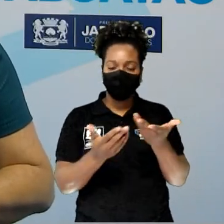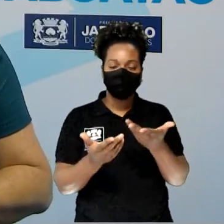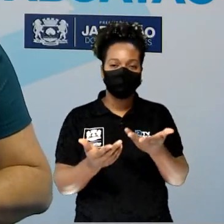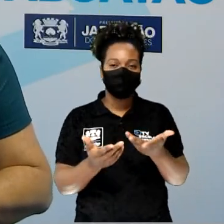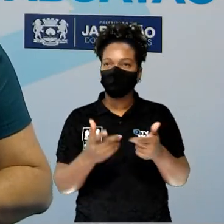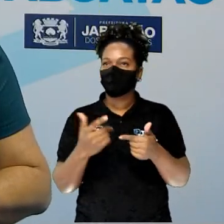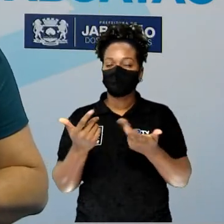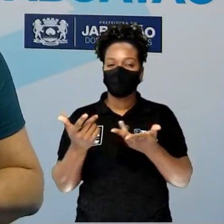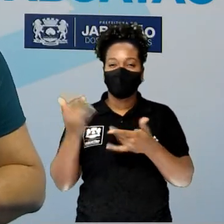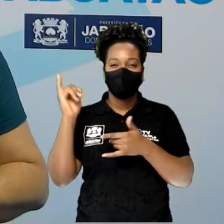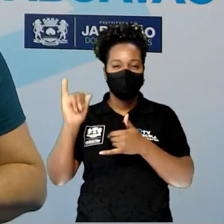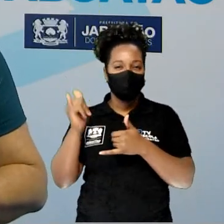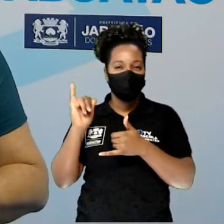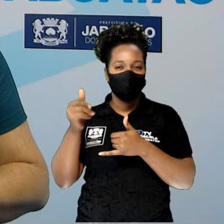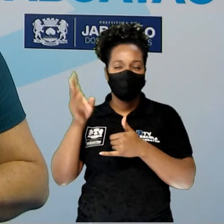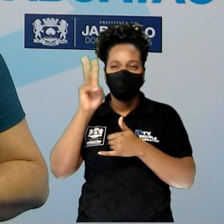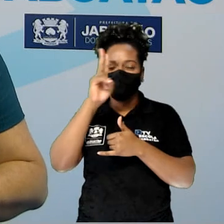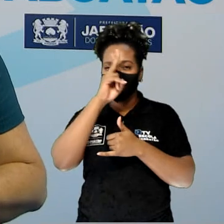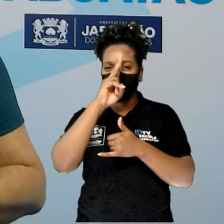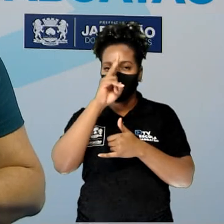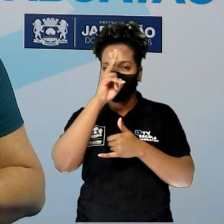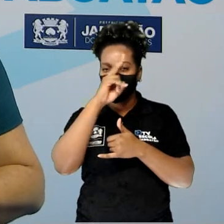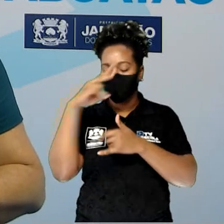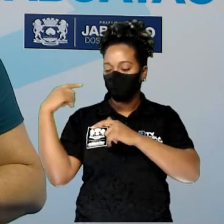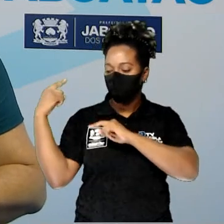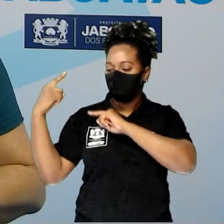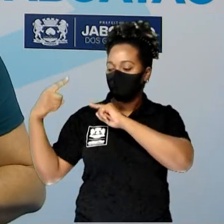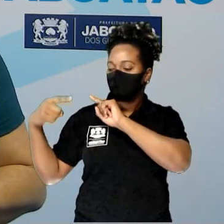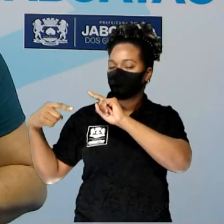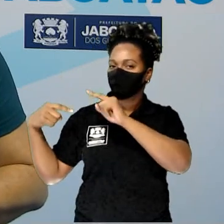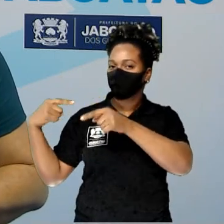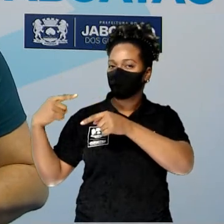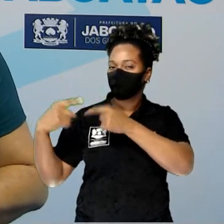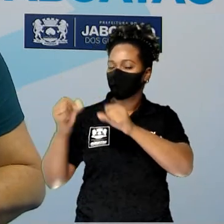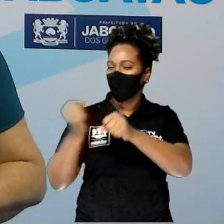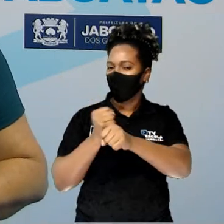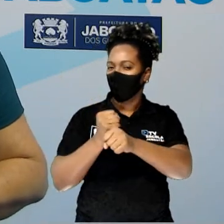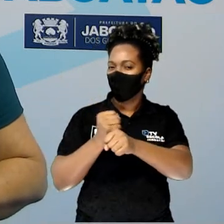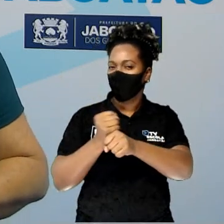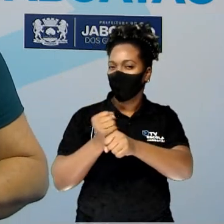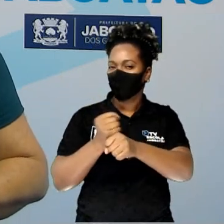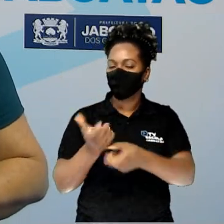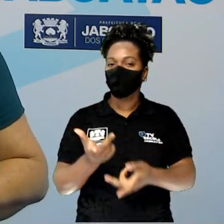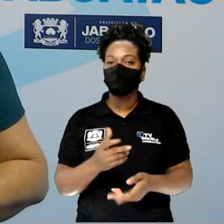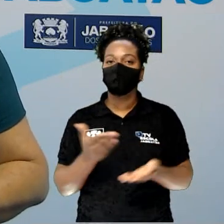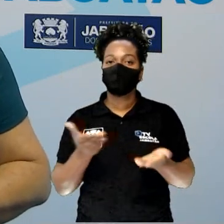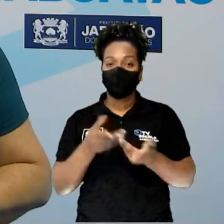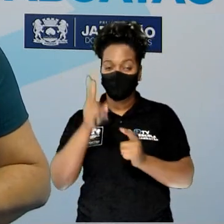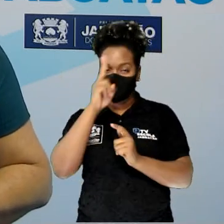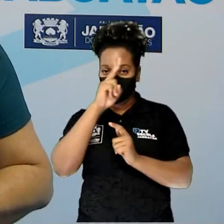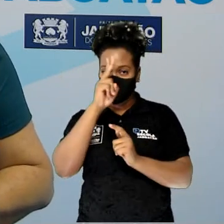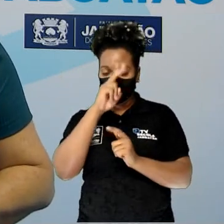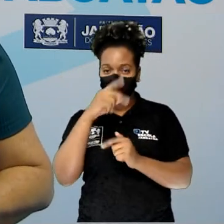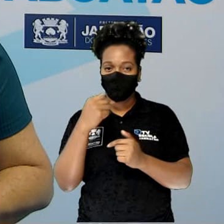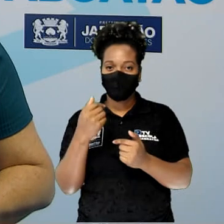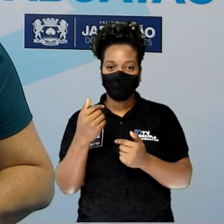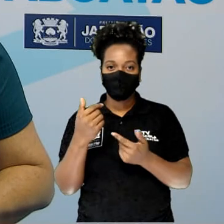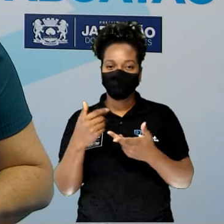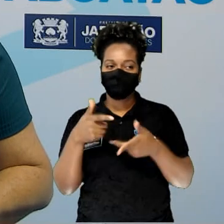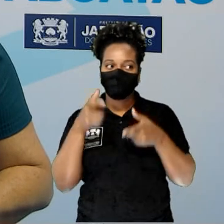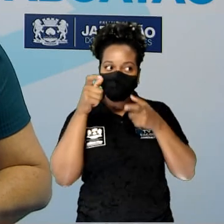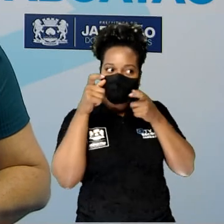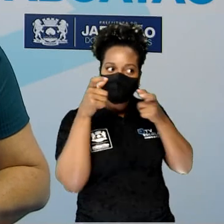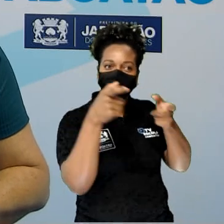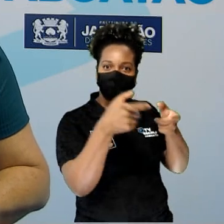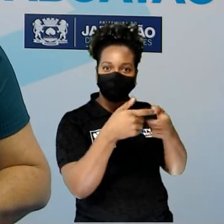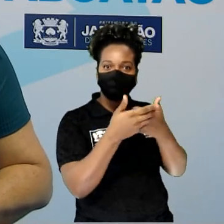são recontos de histórias que vêm passando de pai para filho há muitos e muitos anos. E essa história aqui é uma história muito interessante